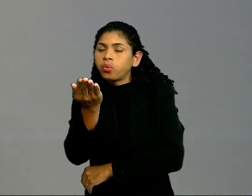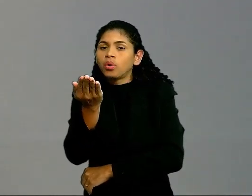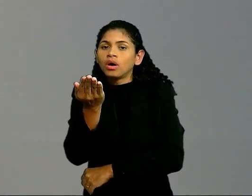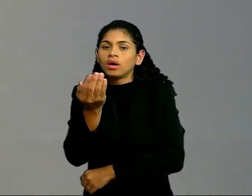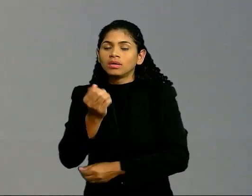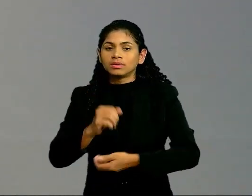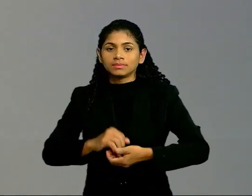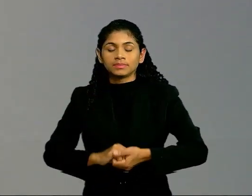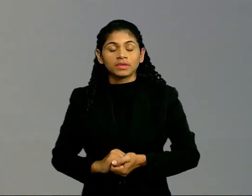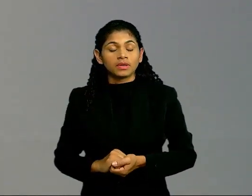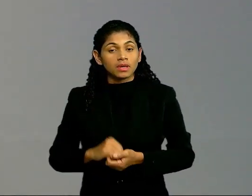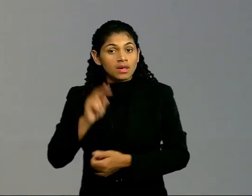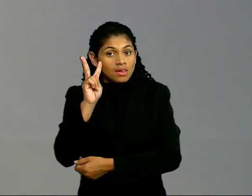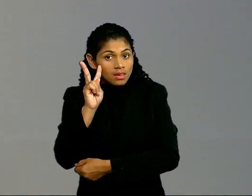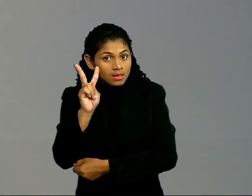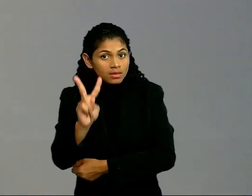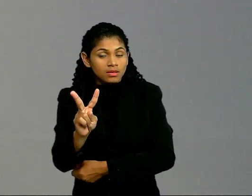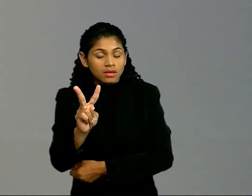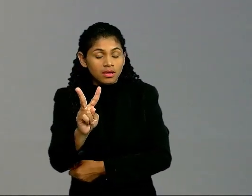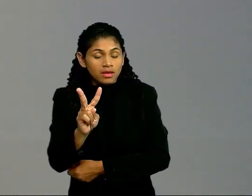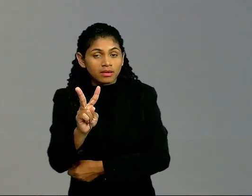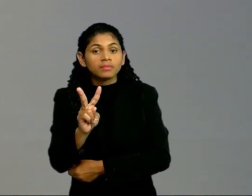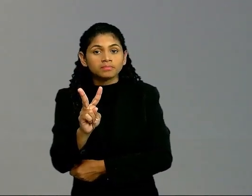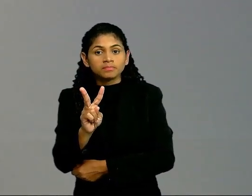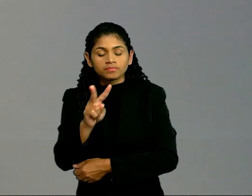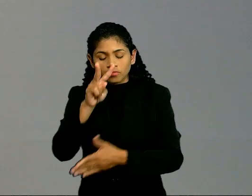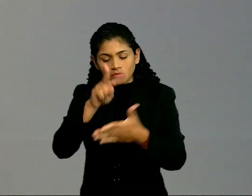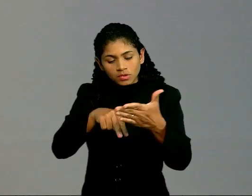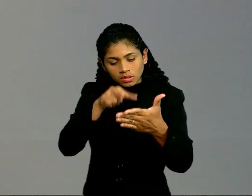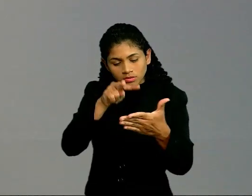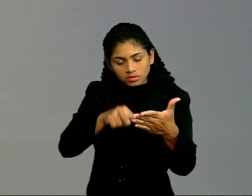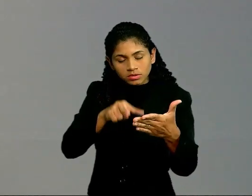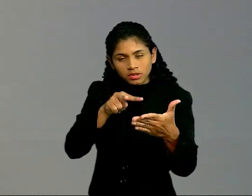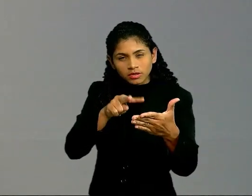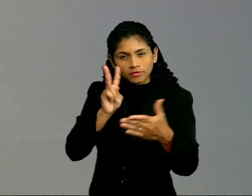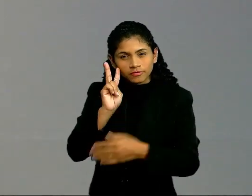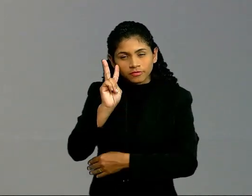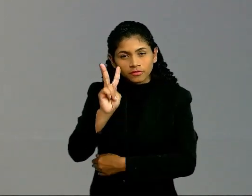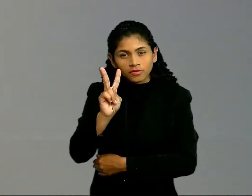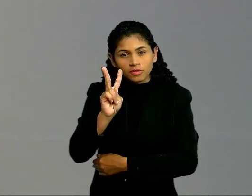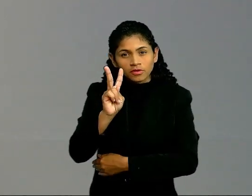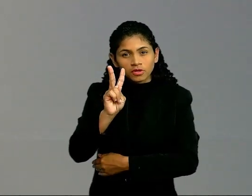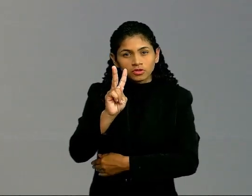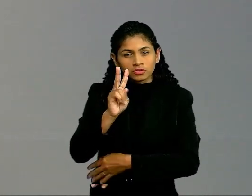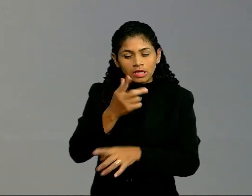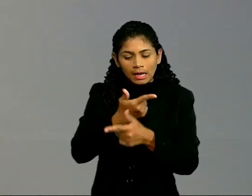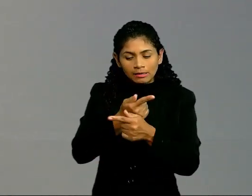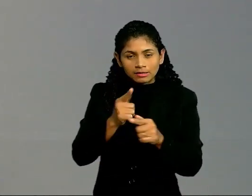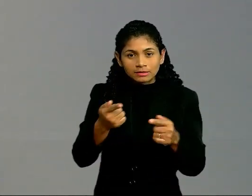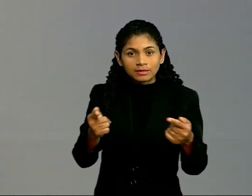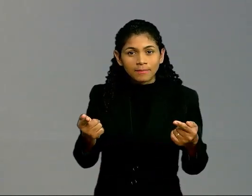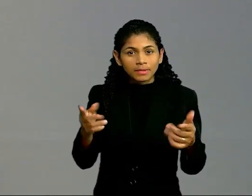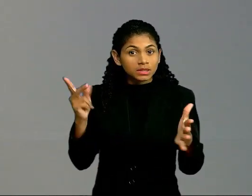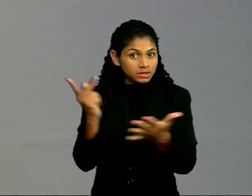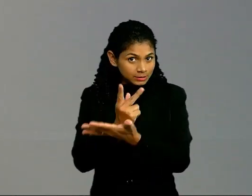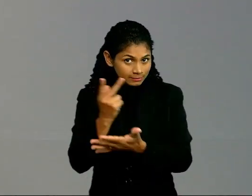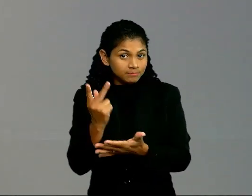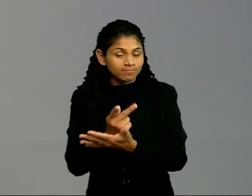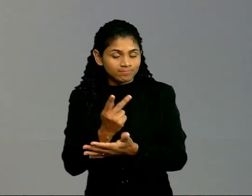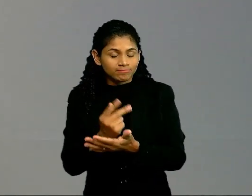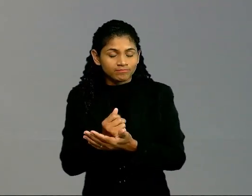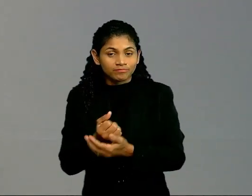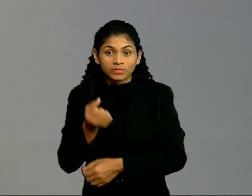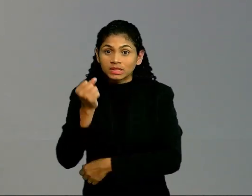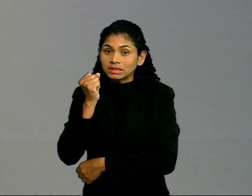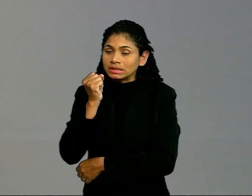quais os desvios ortográficos ou de concordância que aparecem nele. Se você é um leitor assíduo, com certeza deve ter